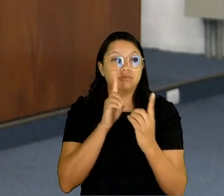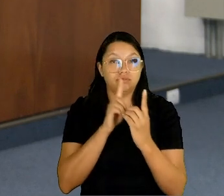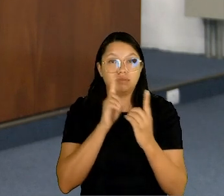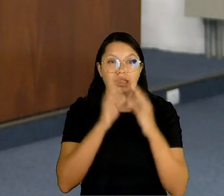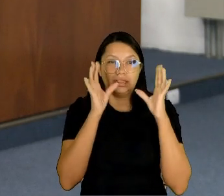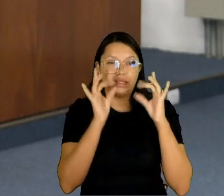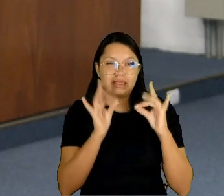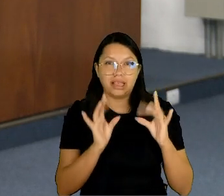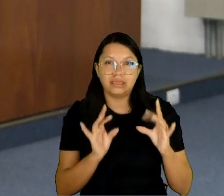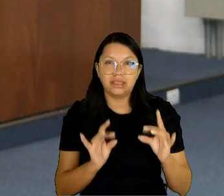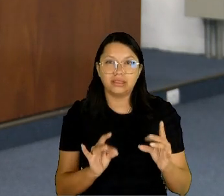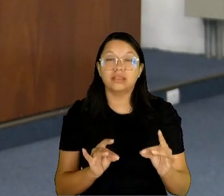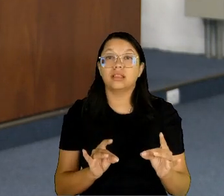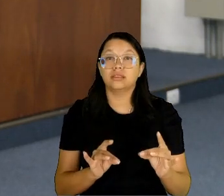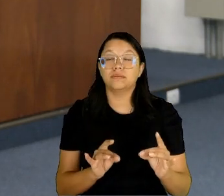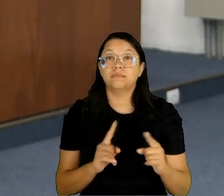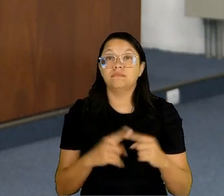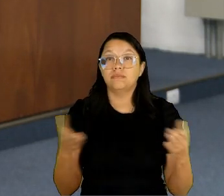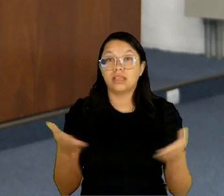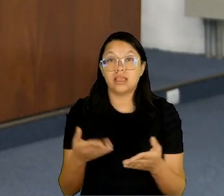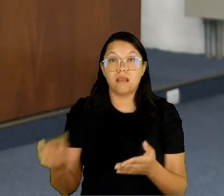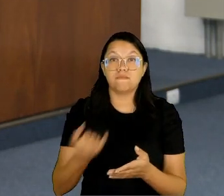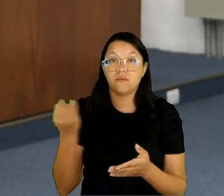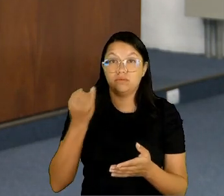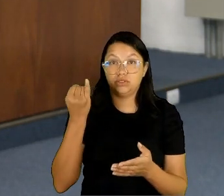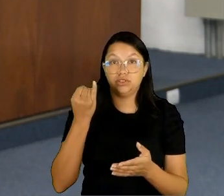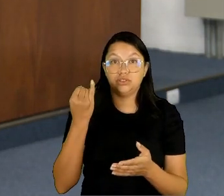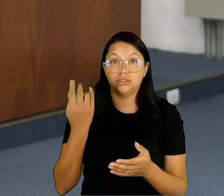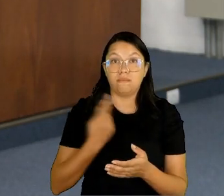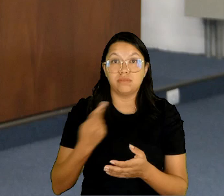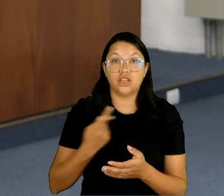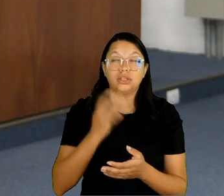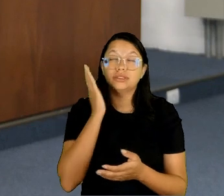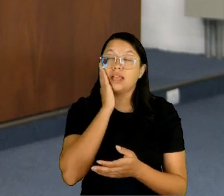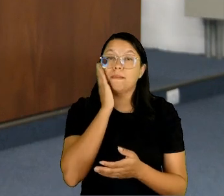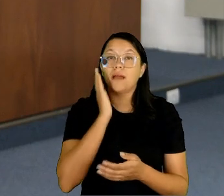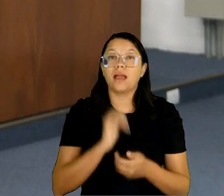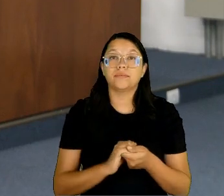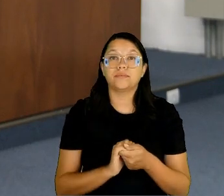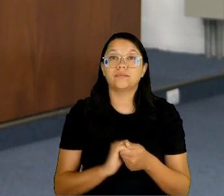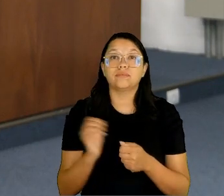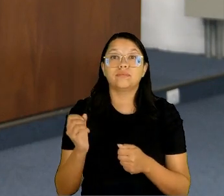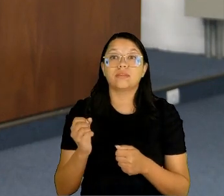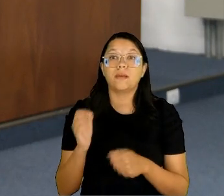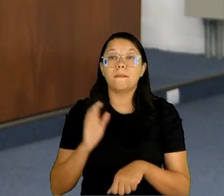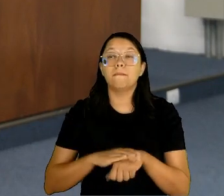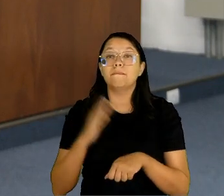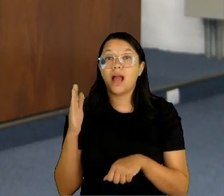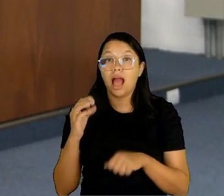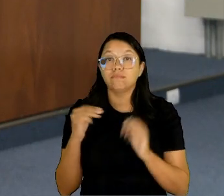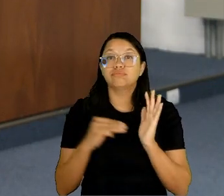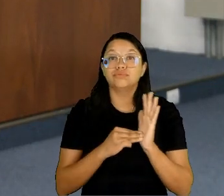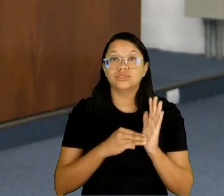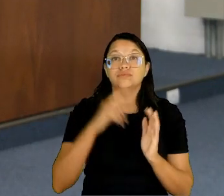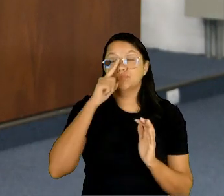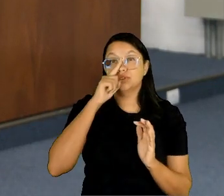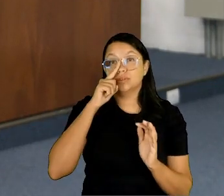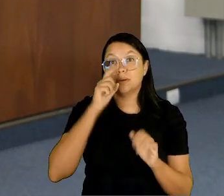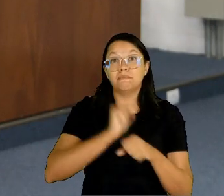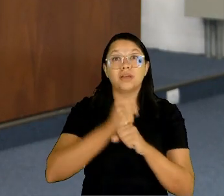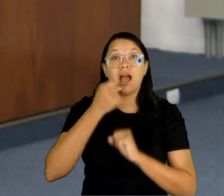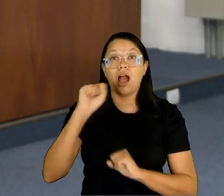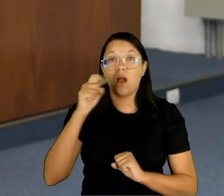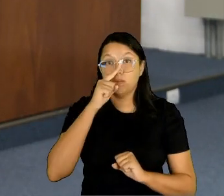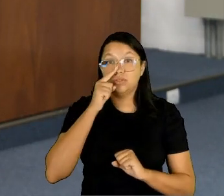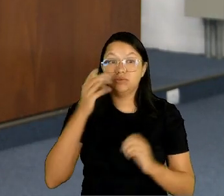fazer numa consulta mais detalhada, mas aqui o importante para a gente saber é que quanto mais fatores de